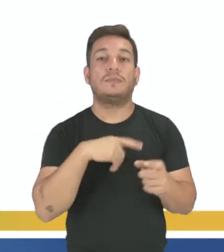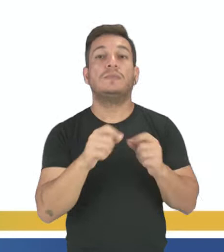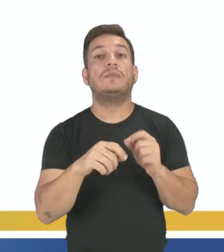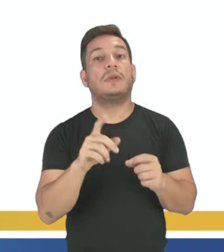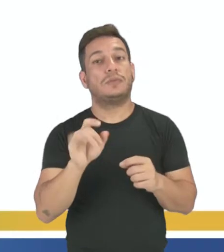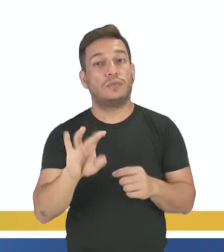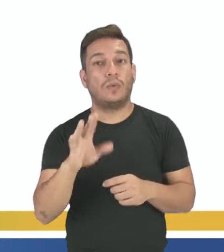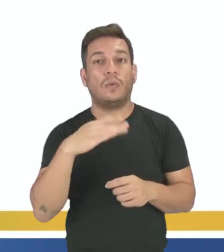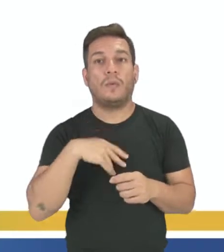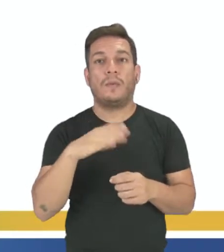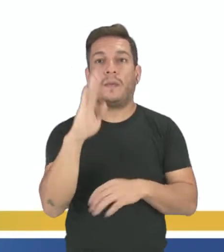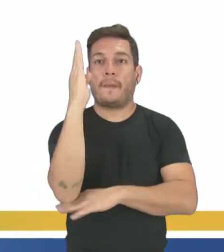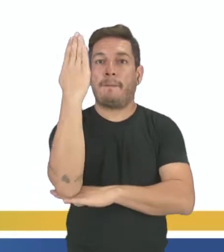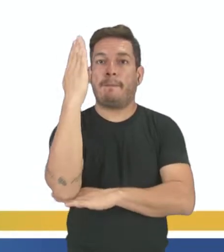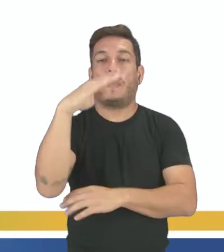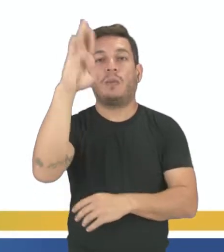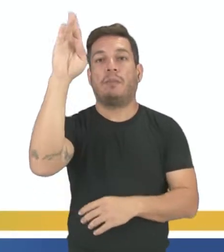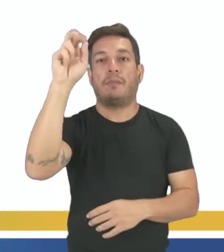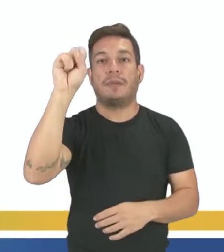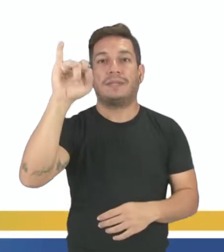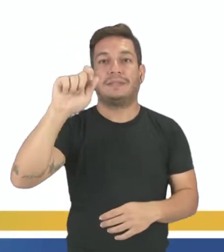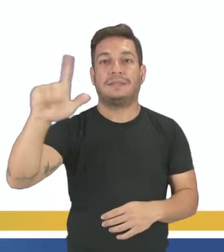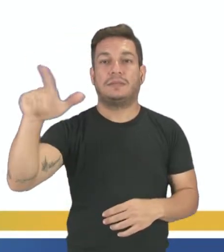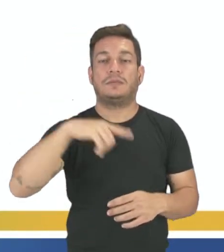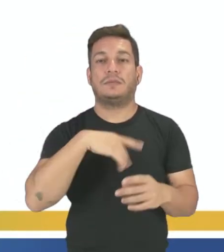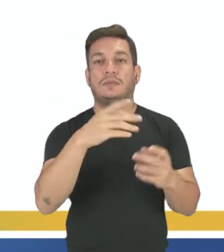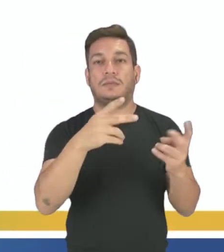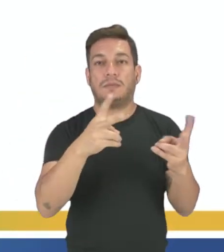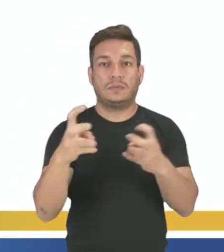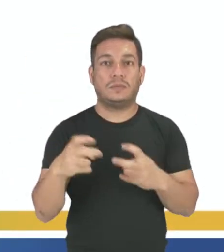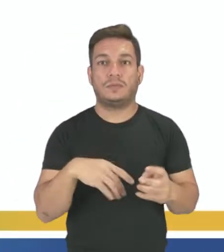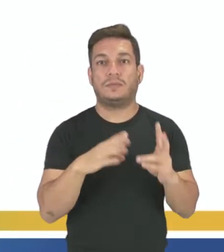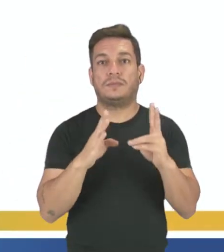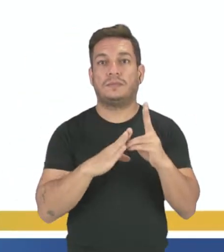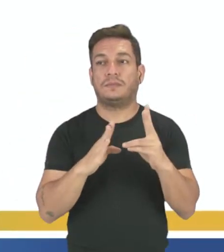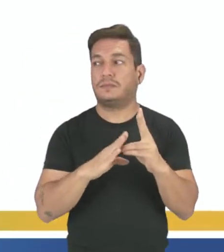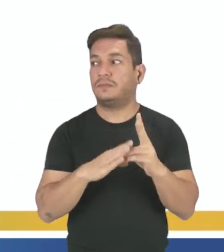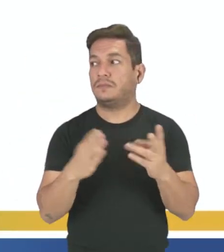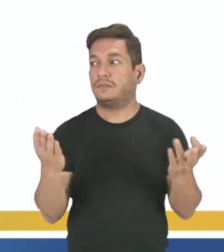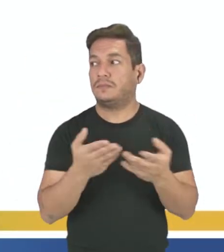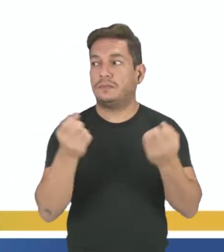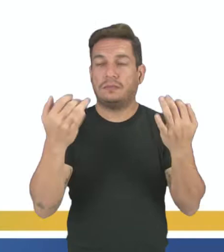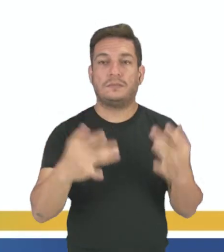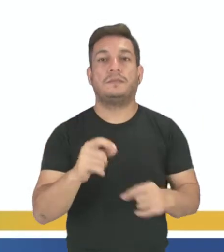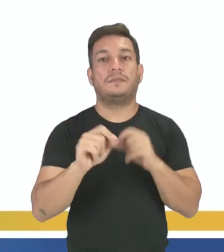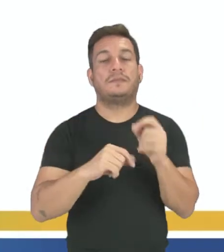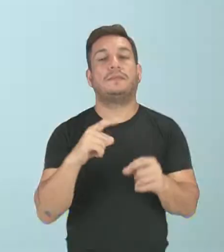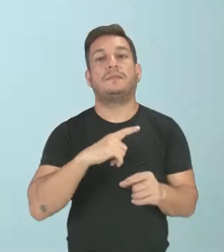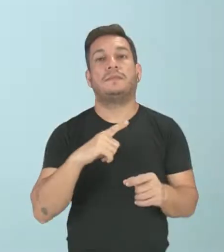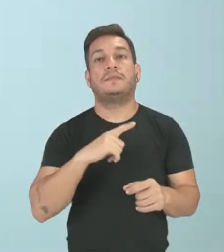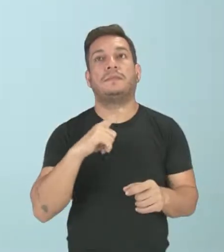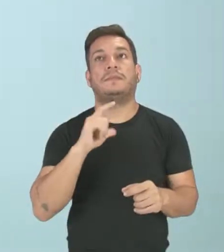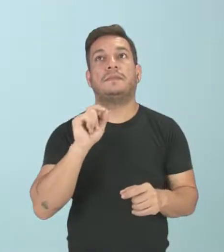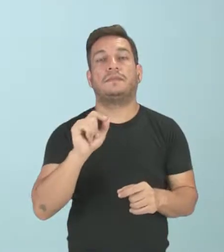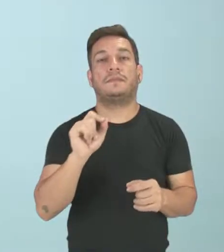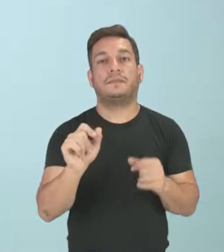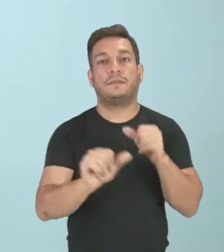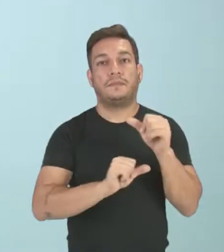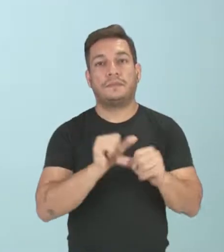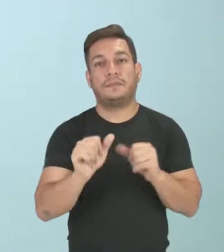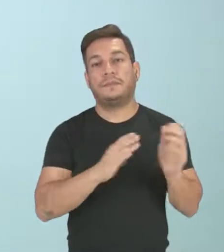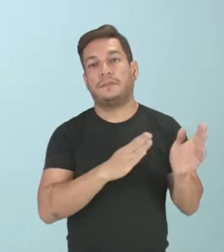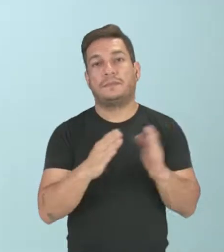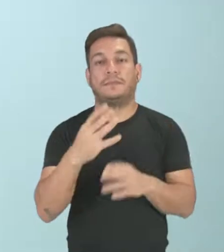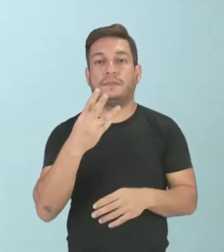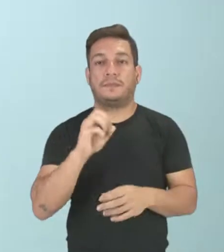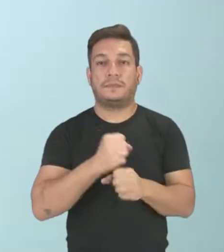pau-brasil que seria extraído pelos indígenas. Bom, nesse momento a gente pode falar que houve algumas expedições durante esses